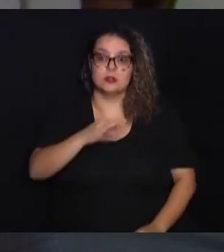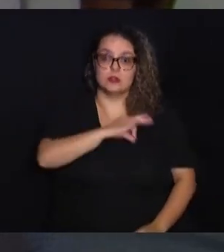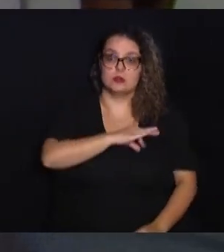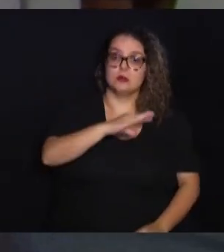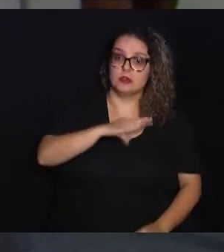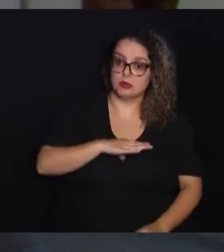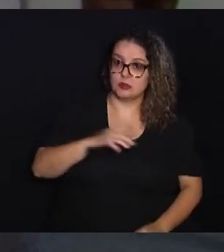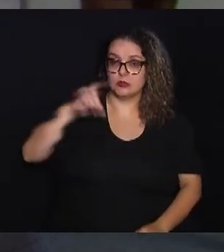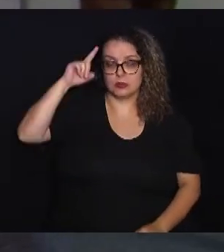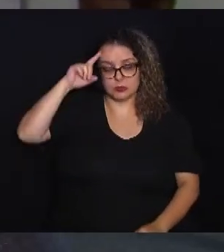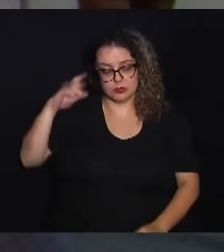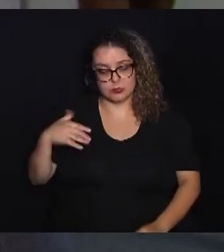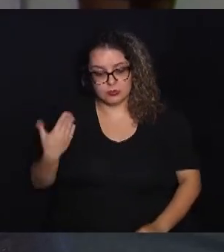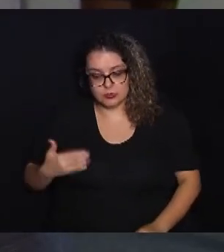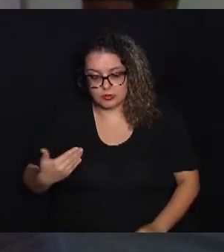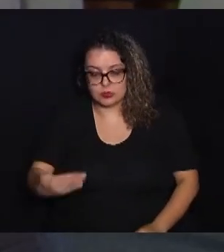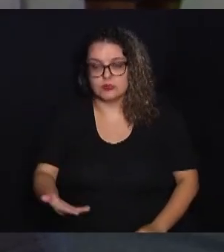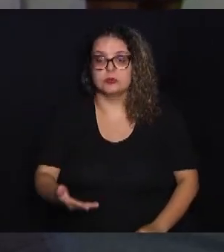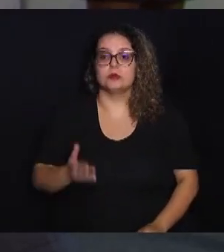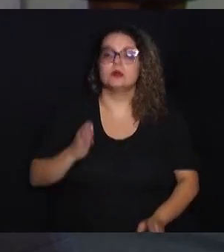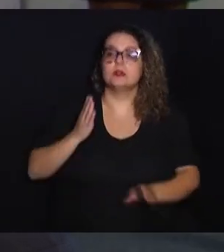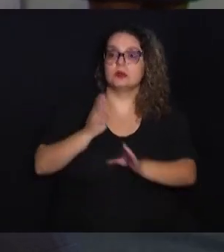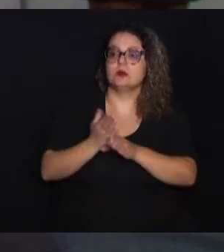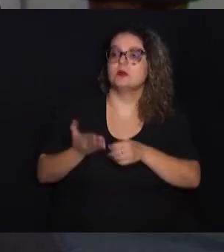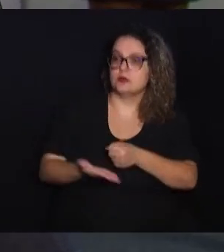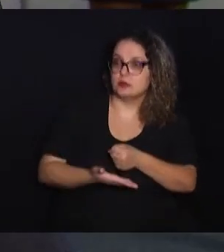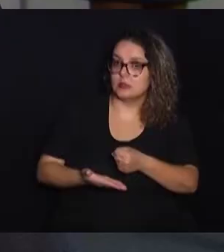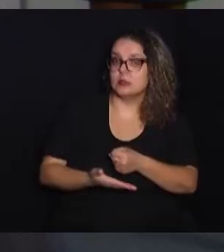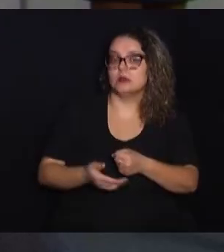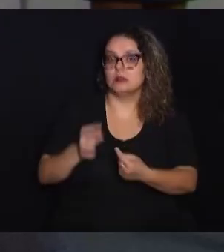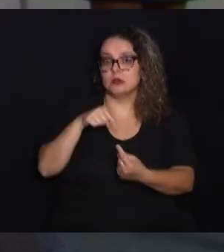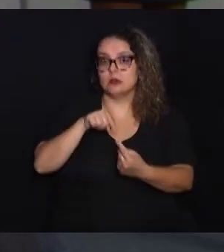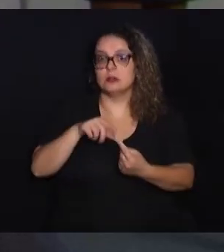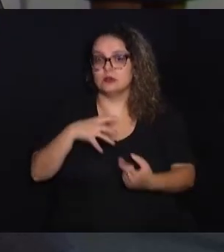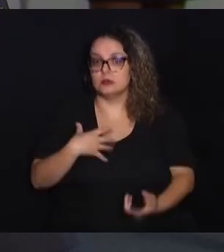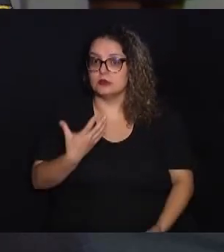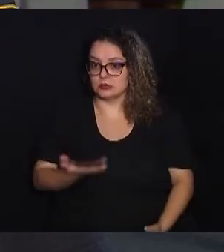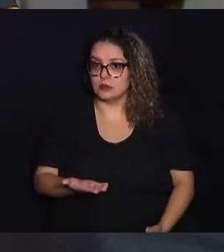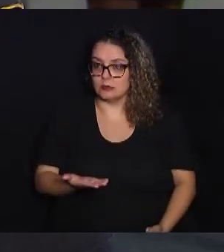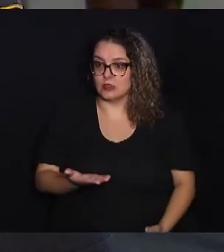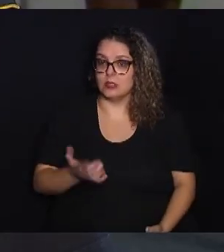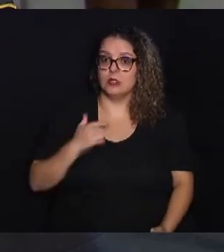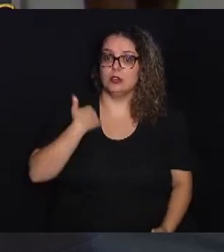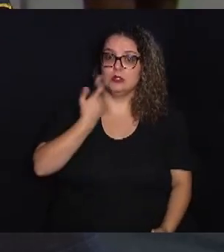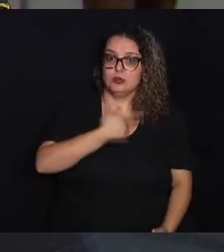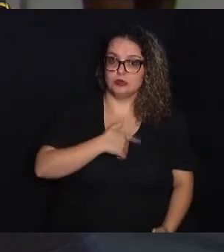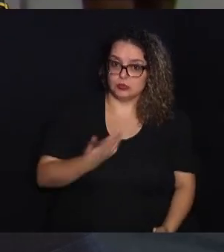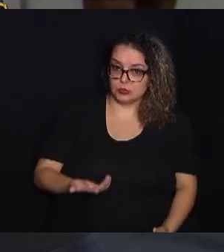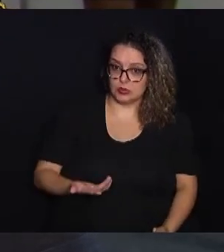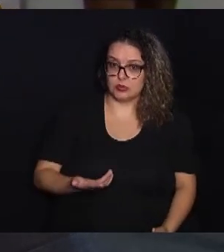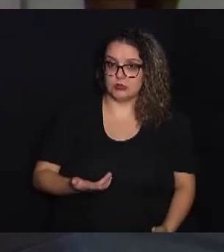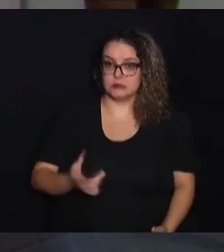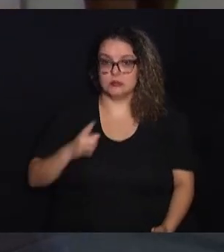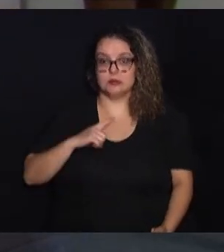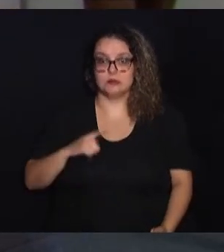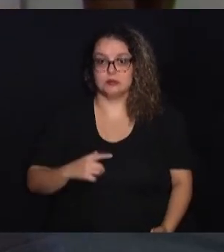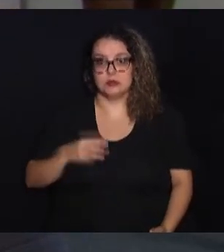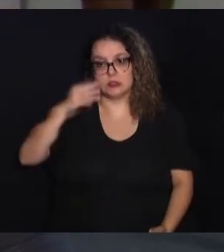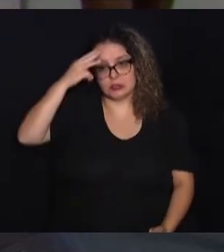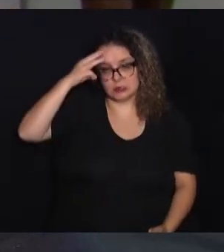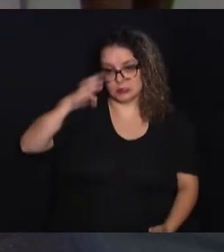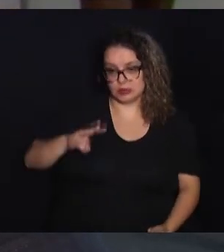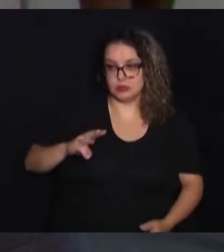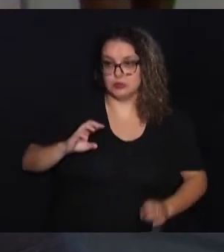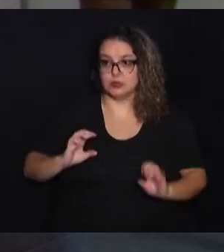das guardas municipais. Então, o encontro basicamente tem esse objetivo. Tanto que são 3 dias aí